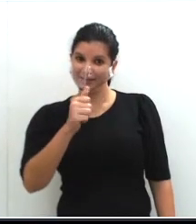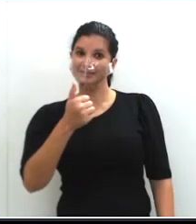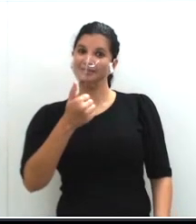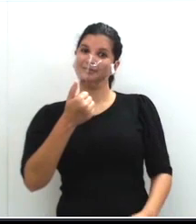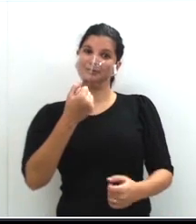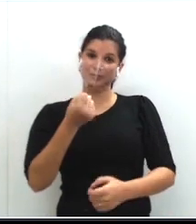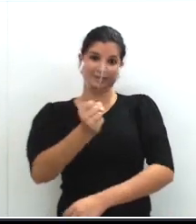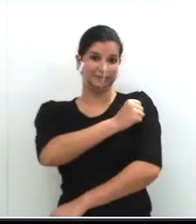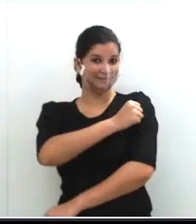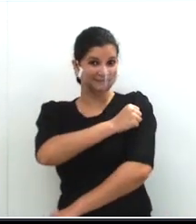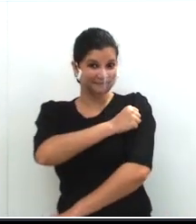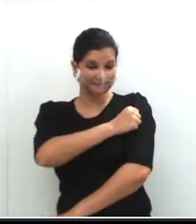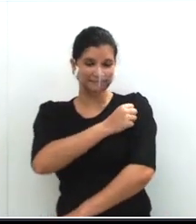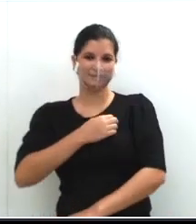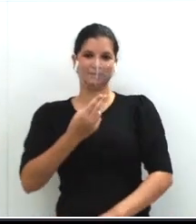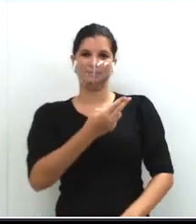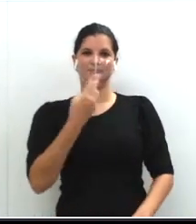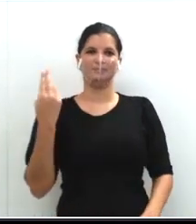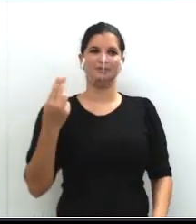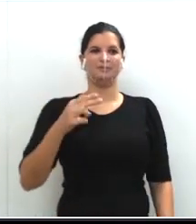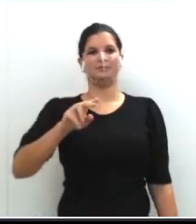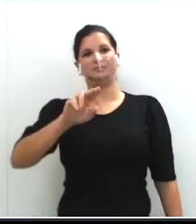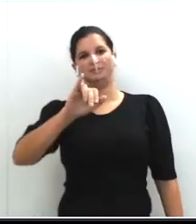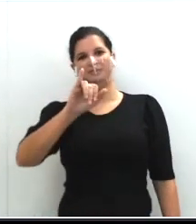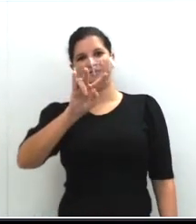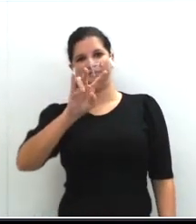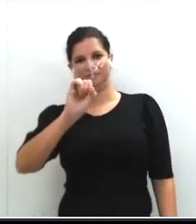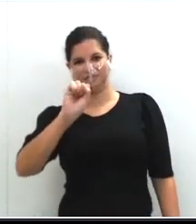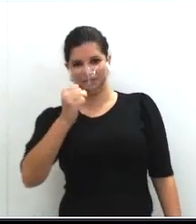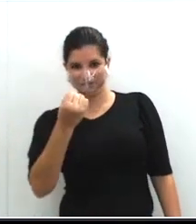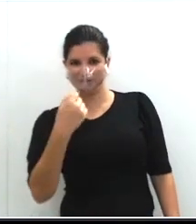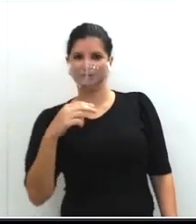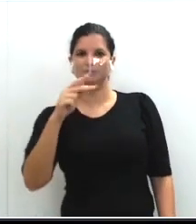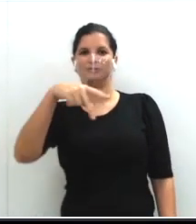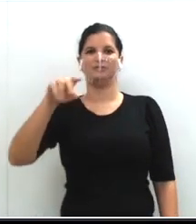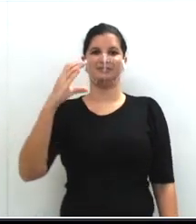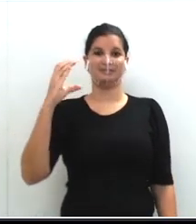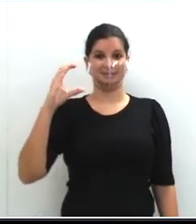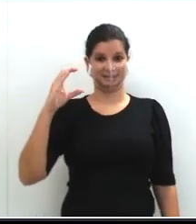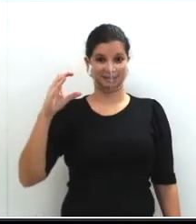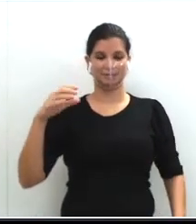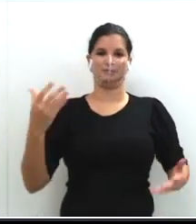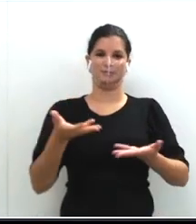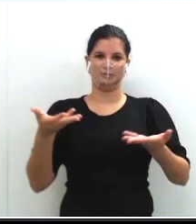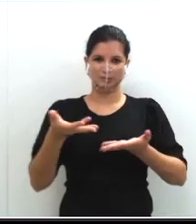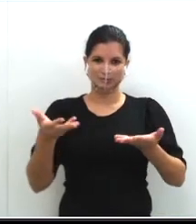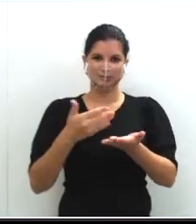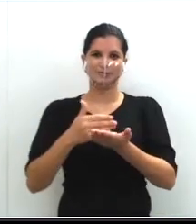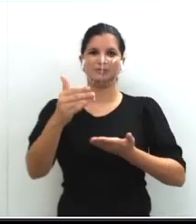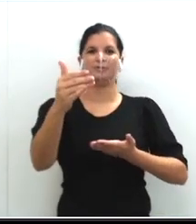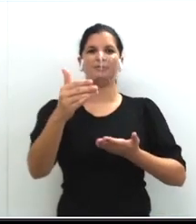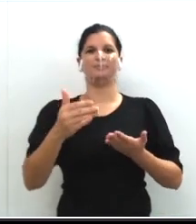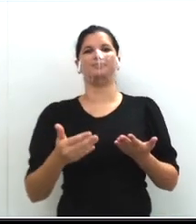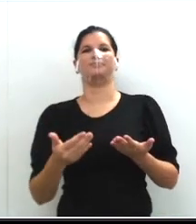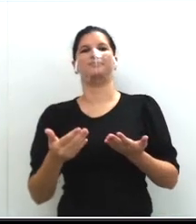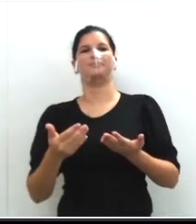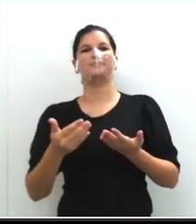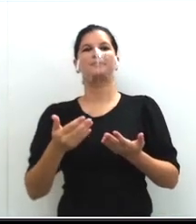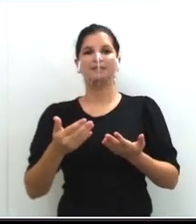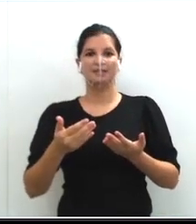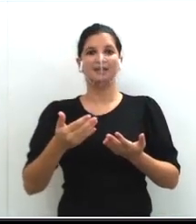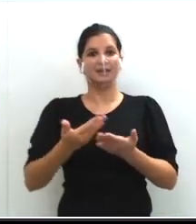Olá, galerinha do oitavo ano. Meu nome é Ibis Fernando, eu sou professor de ciências e hoje nós iremos